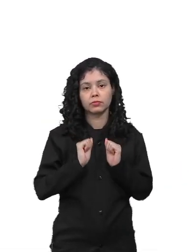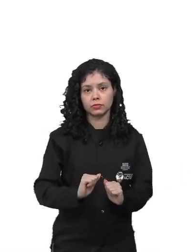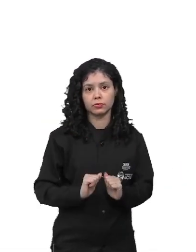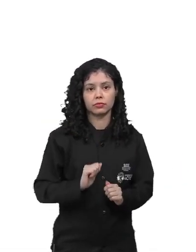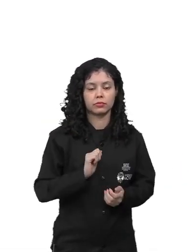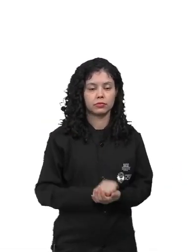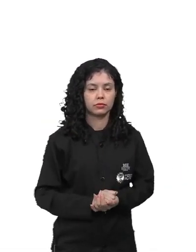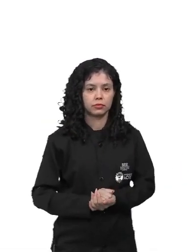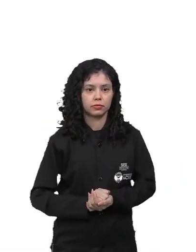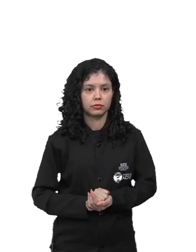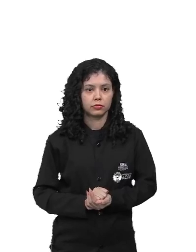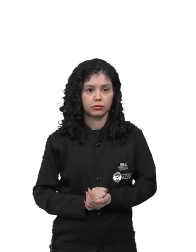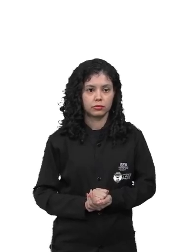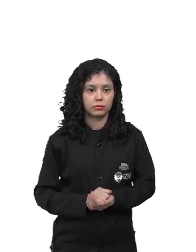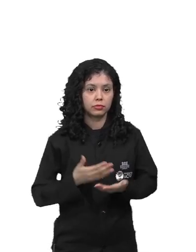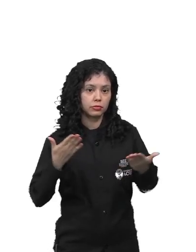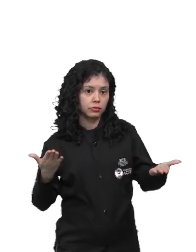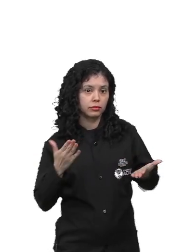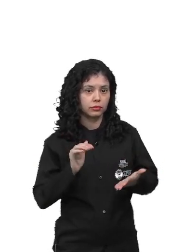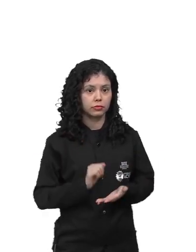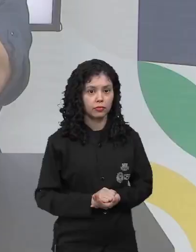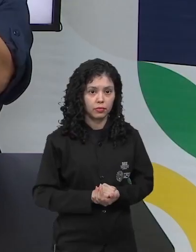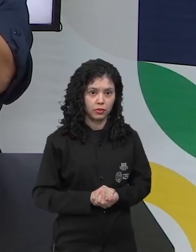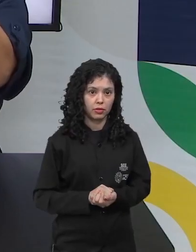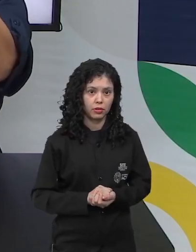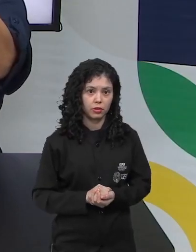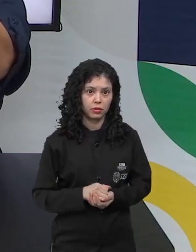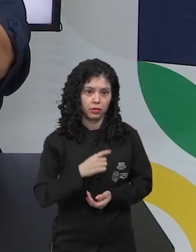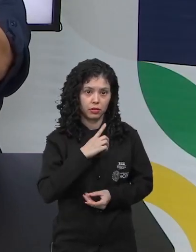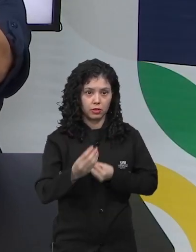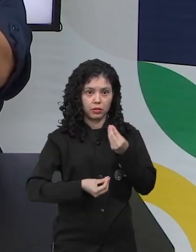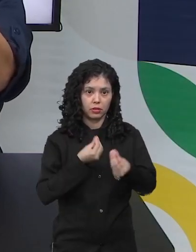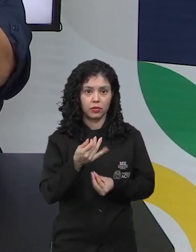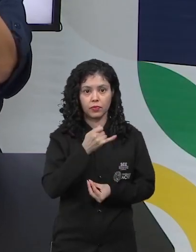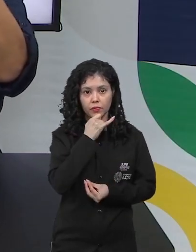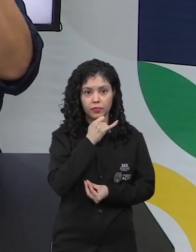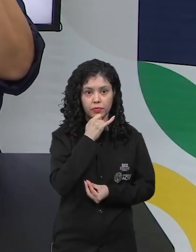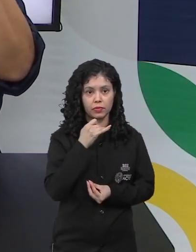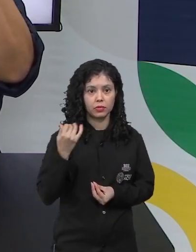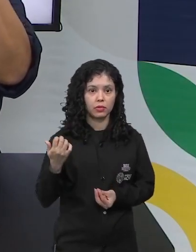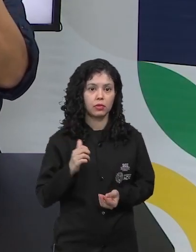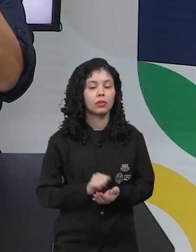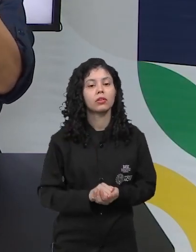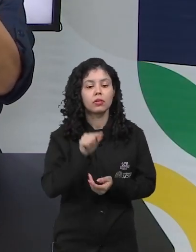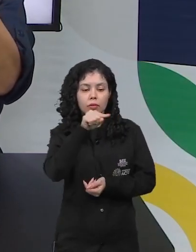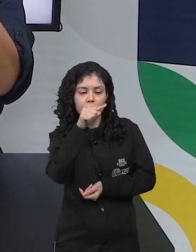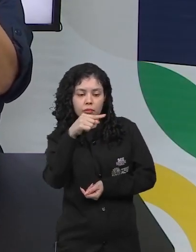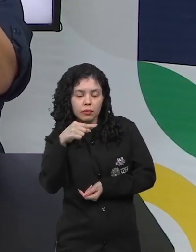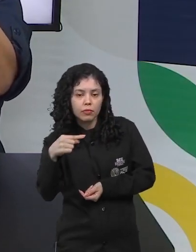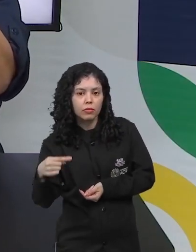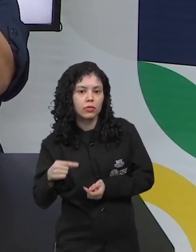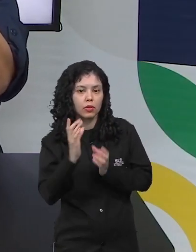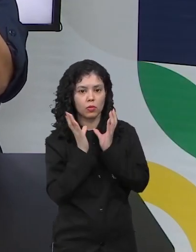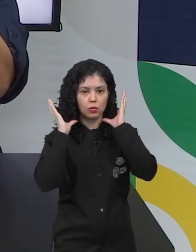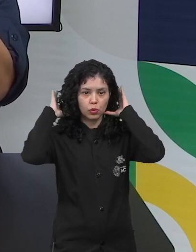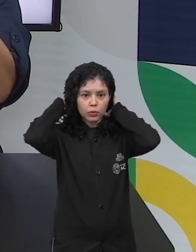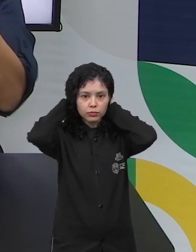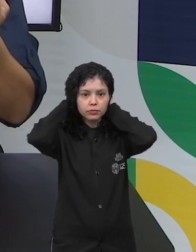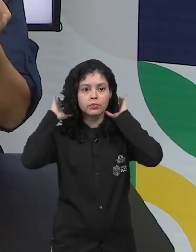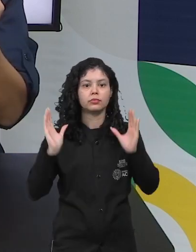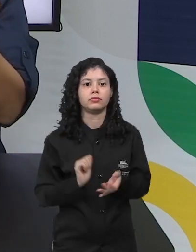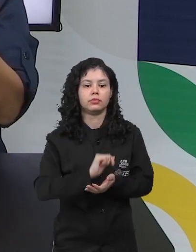possam funcionar bem. Então aqui, ó, nós temos como exemplo esse elástico, é um elastiquinho de cabelo, ele está ali